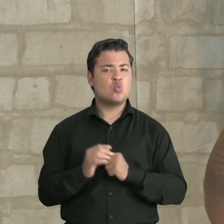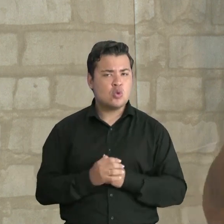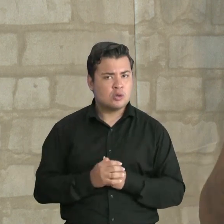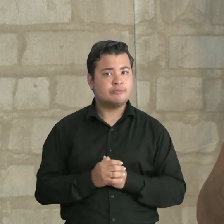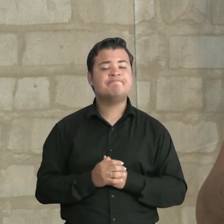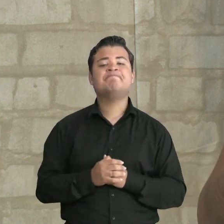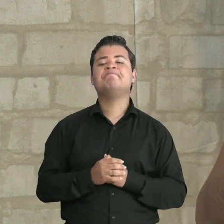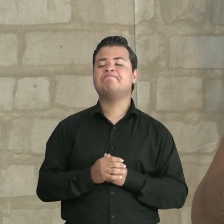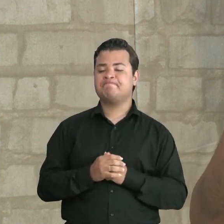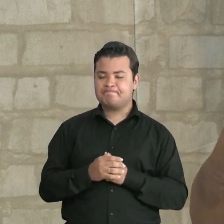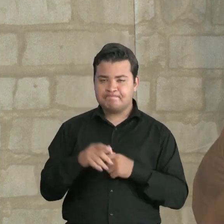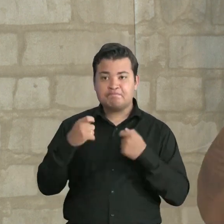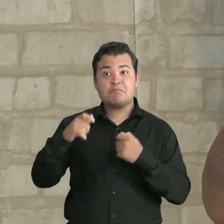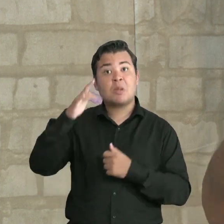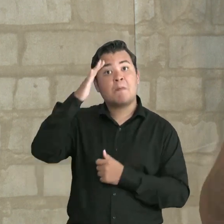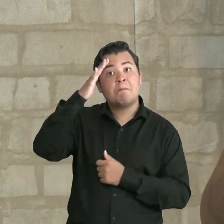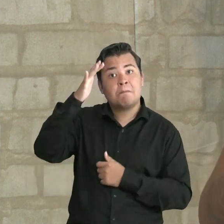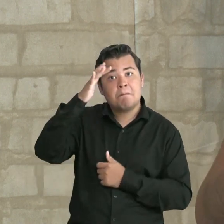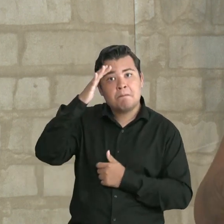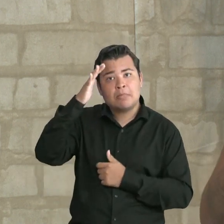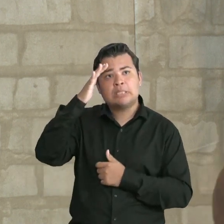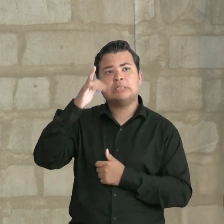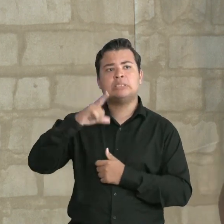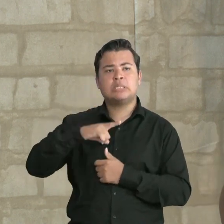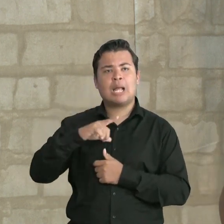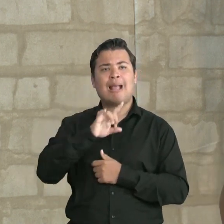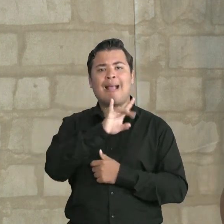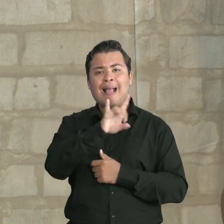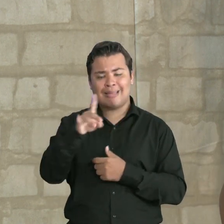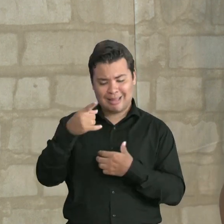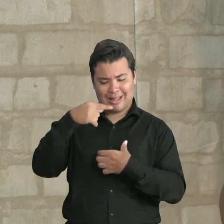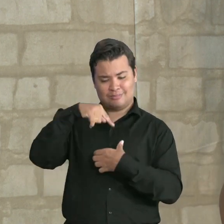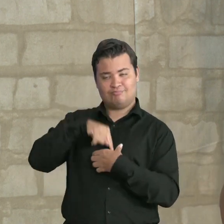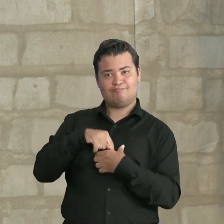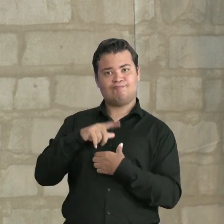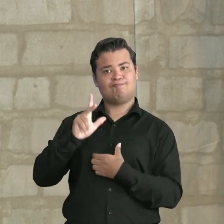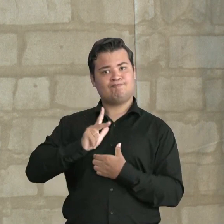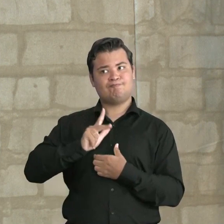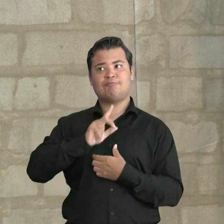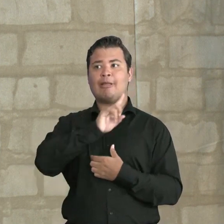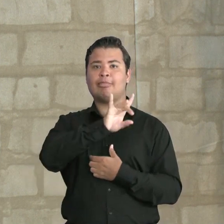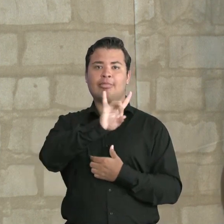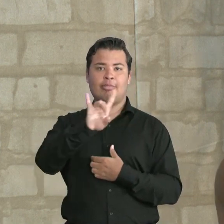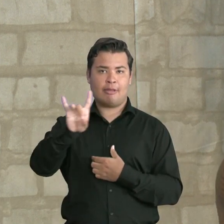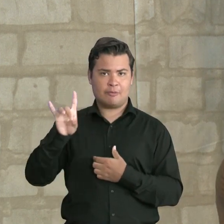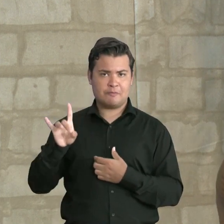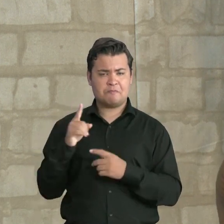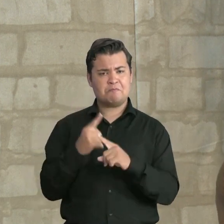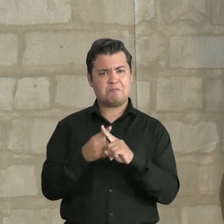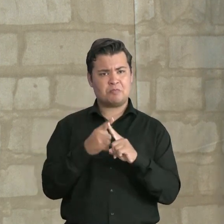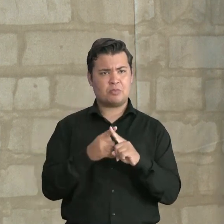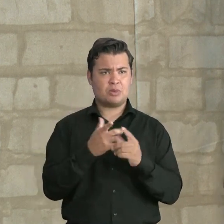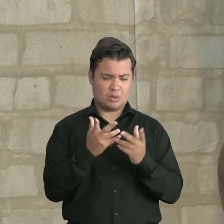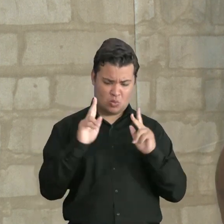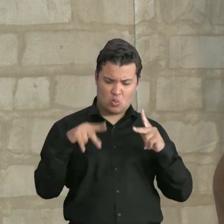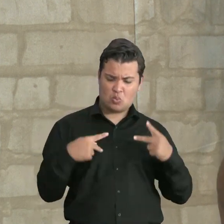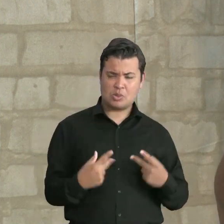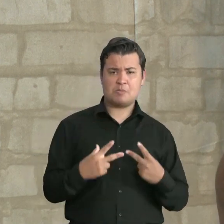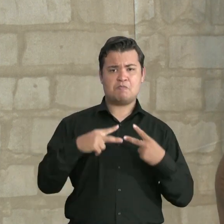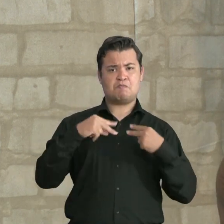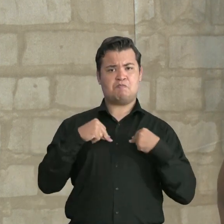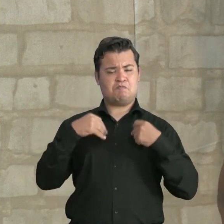em particularidades, em diferenças, em especificidades, porque o que é digno, o que leva